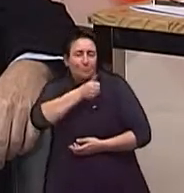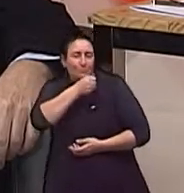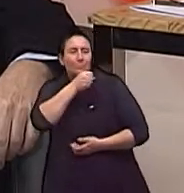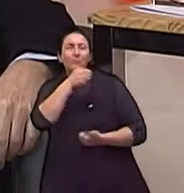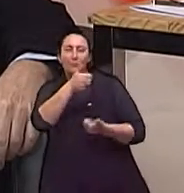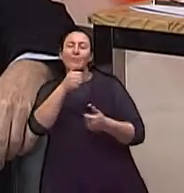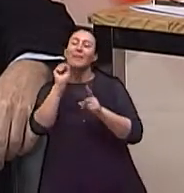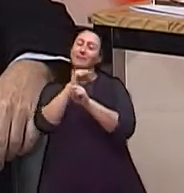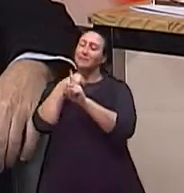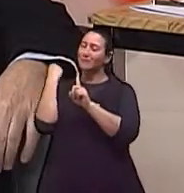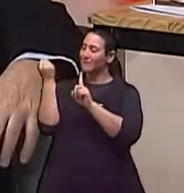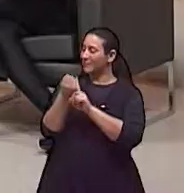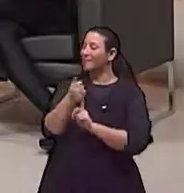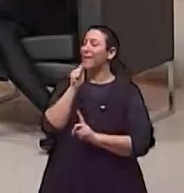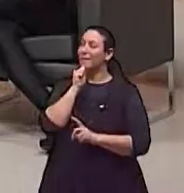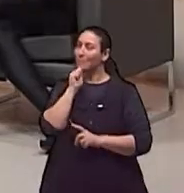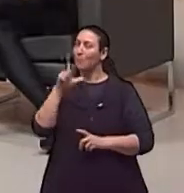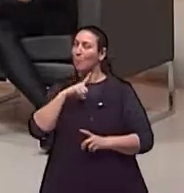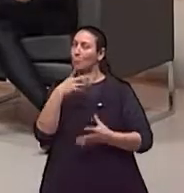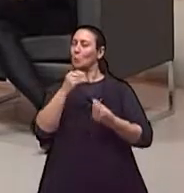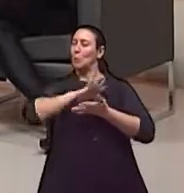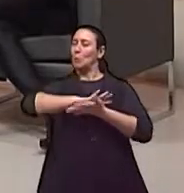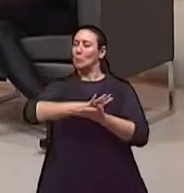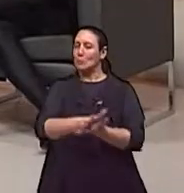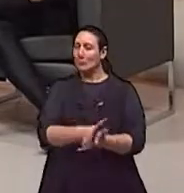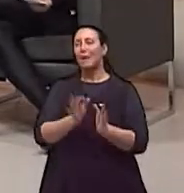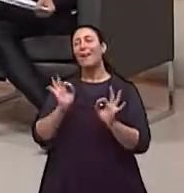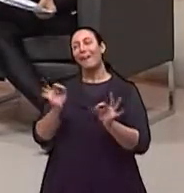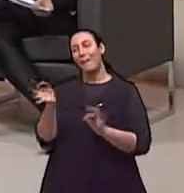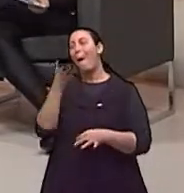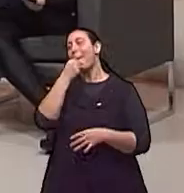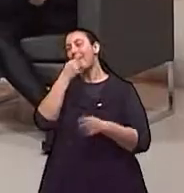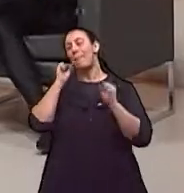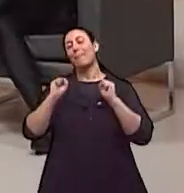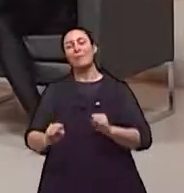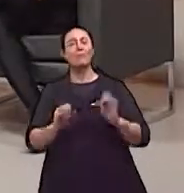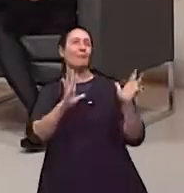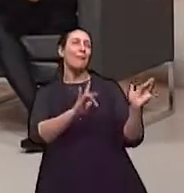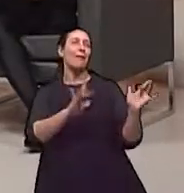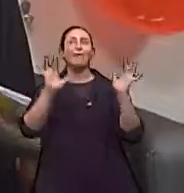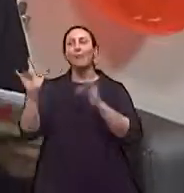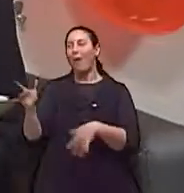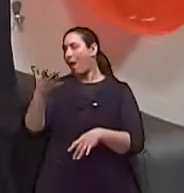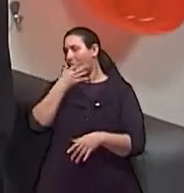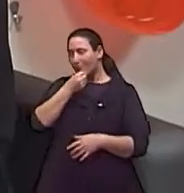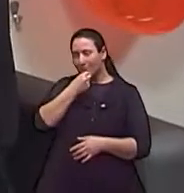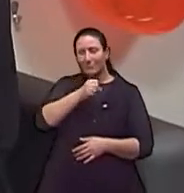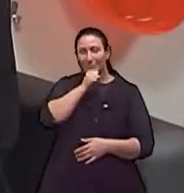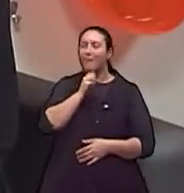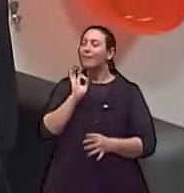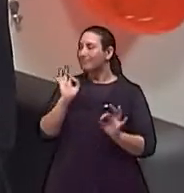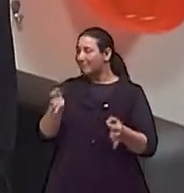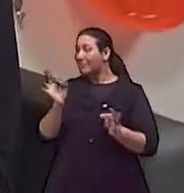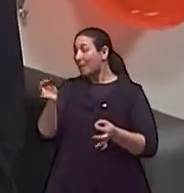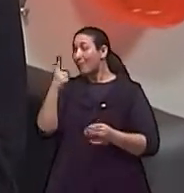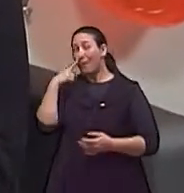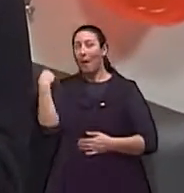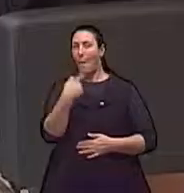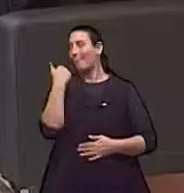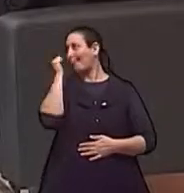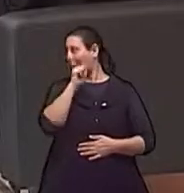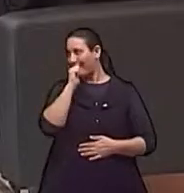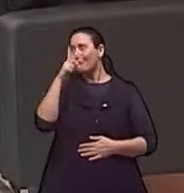na nossa sociedade Ah mas a sociedade os homens podem até ter mais de uma namorada nós mulheres aí a gente não é bem Vista